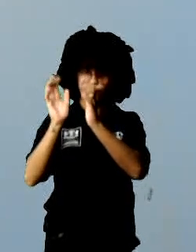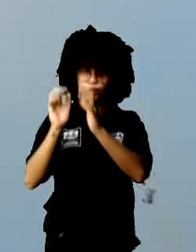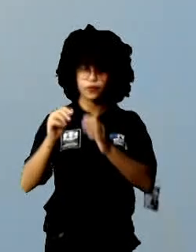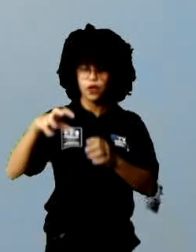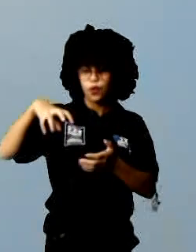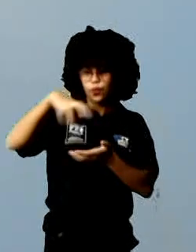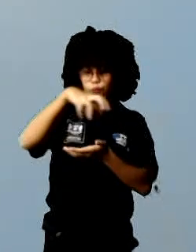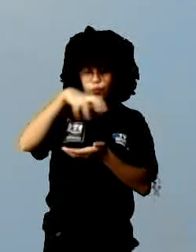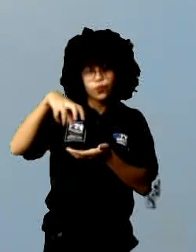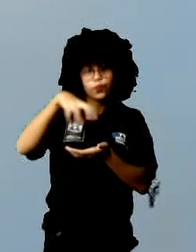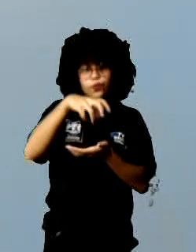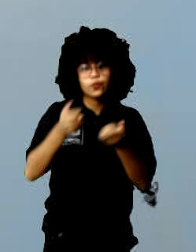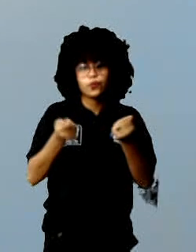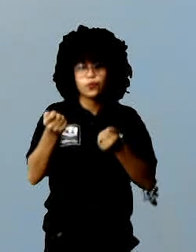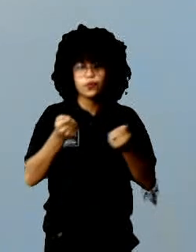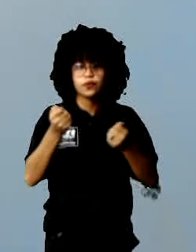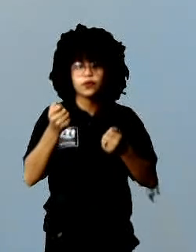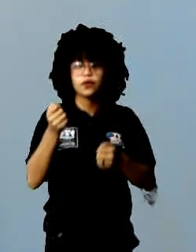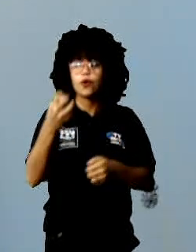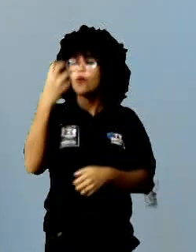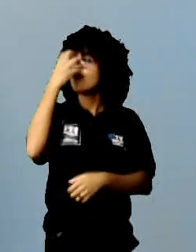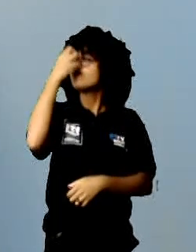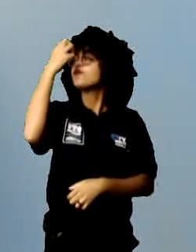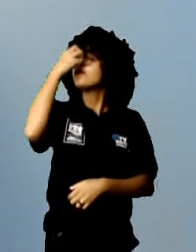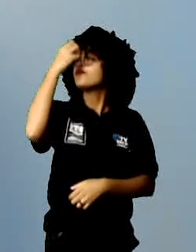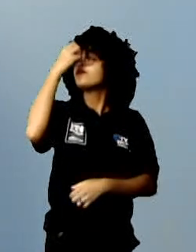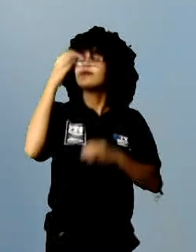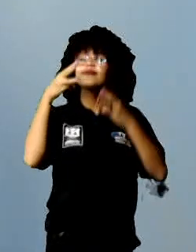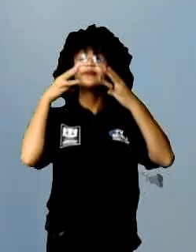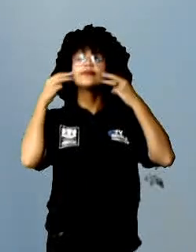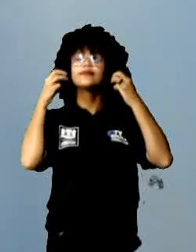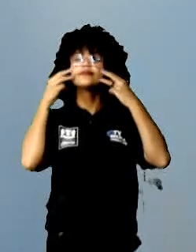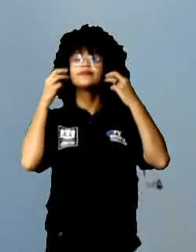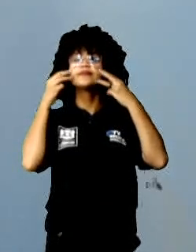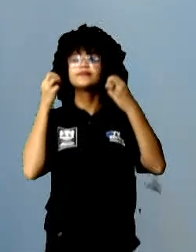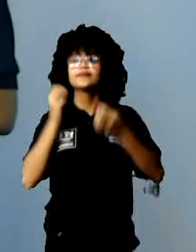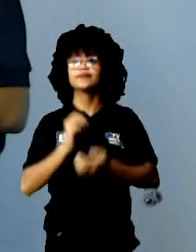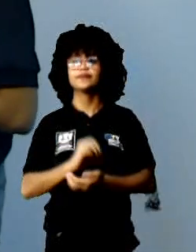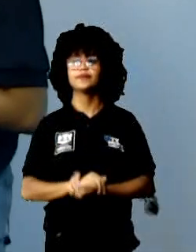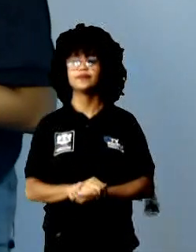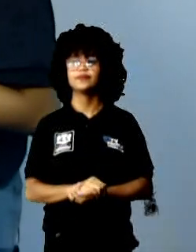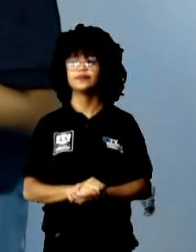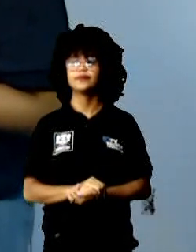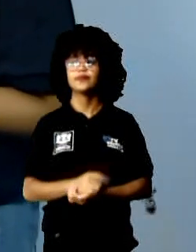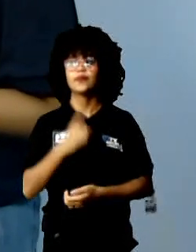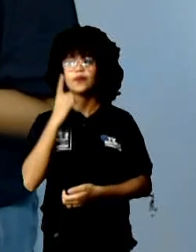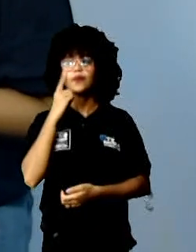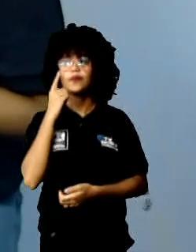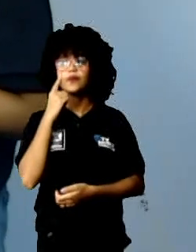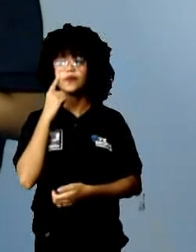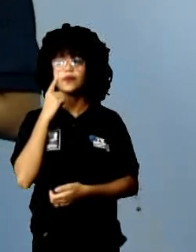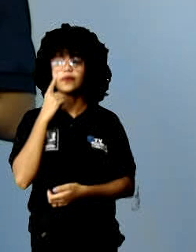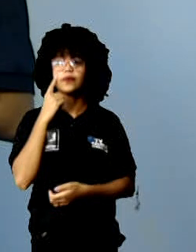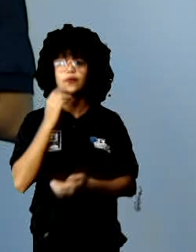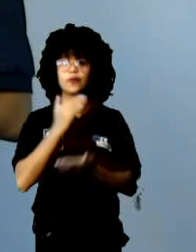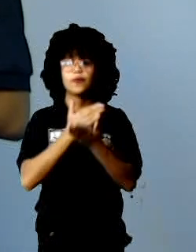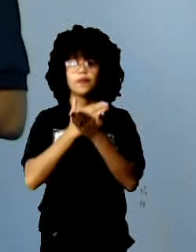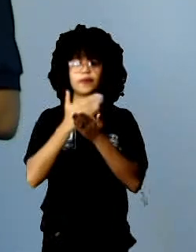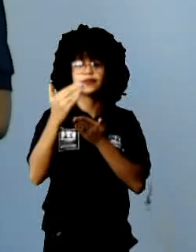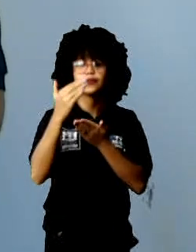carro foca e gato olha começa a comer